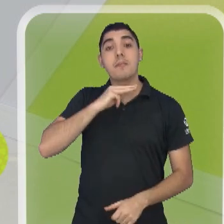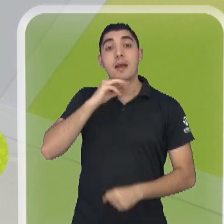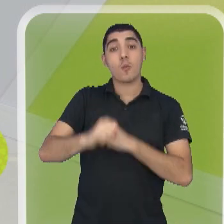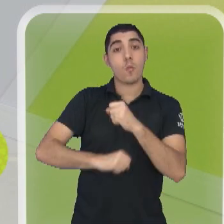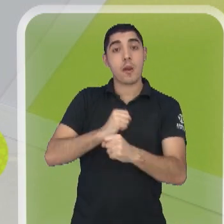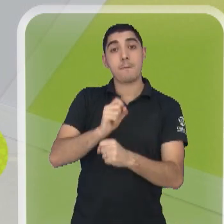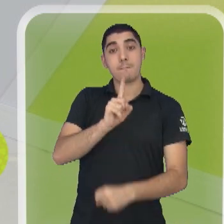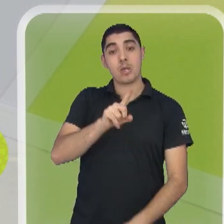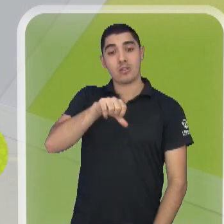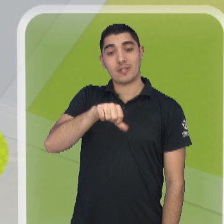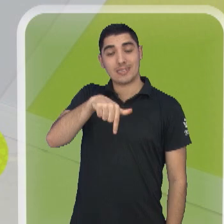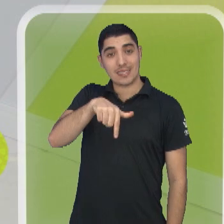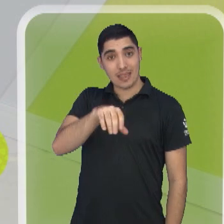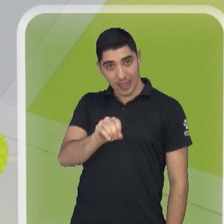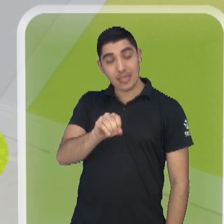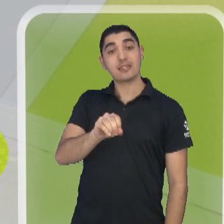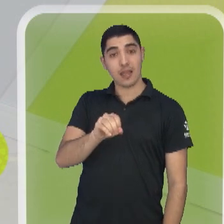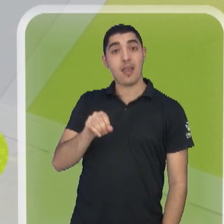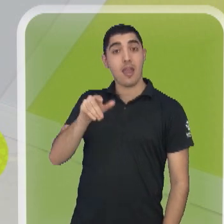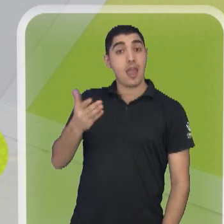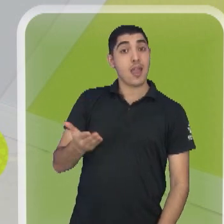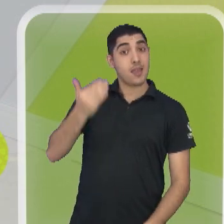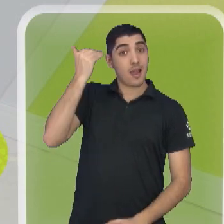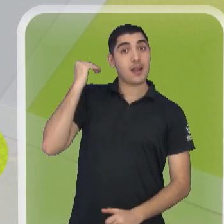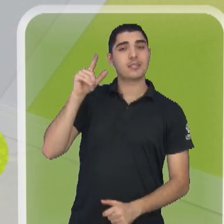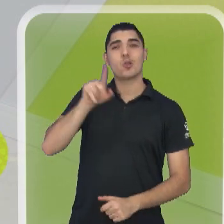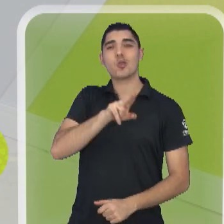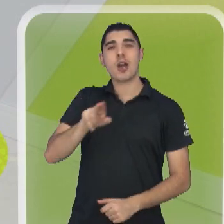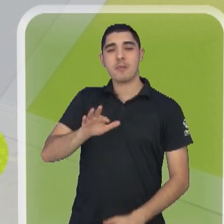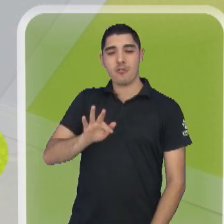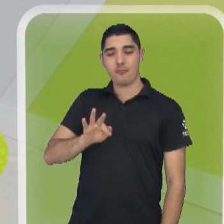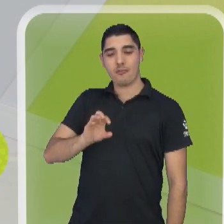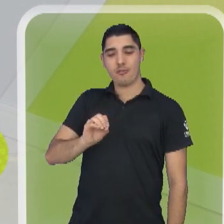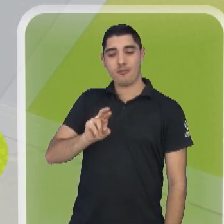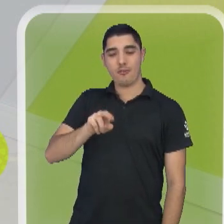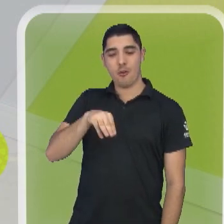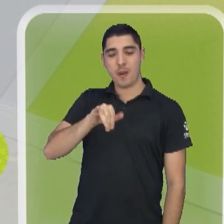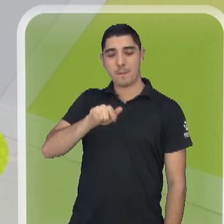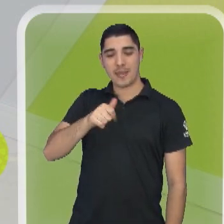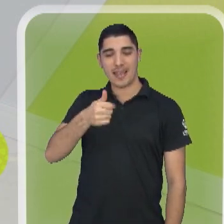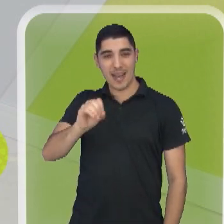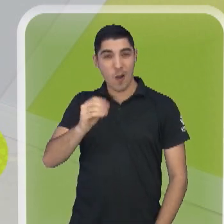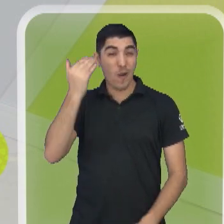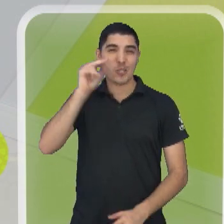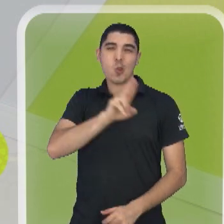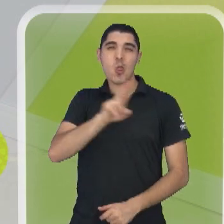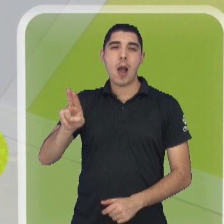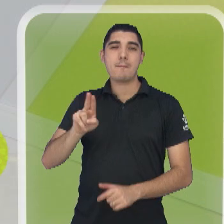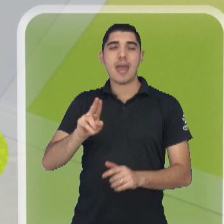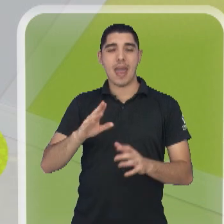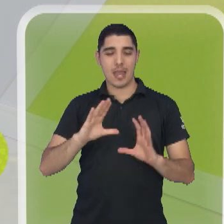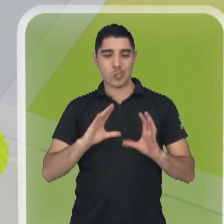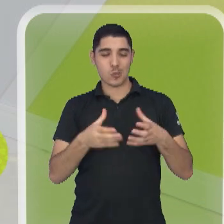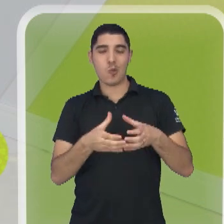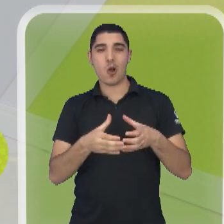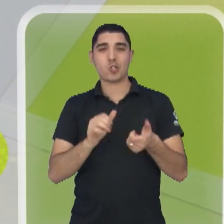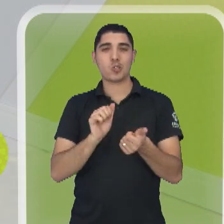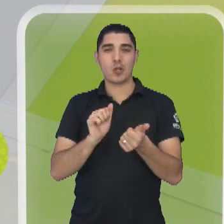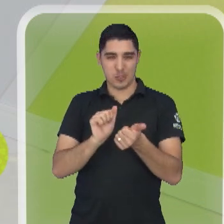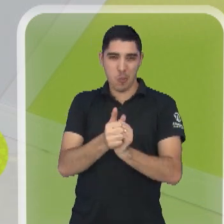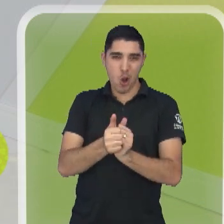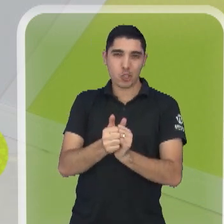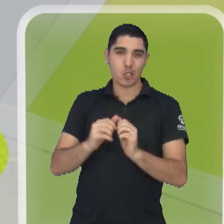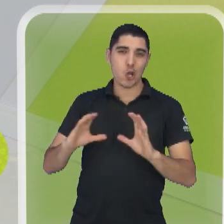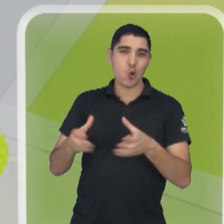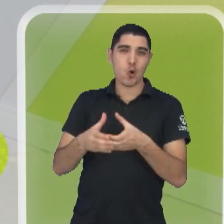1970 pelo time da cidade, que à época ainda era o Formigão do Vale. Se chamava Esporte Clube São José. Em função